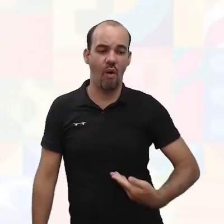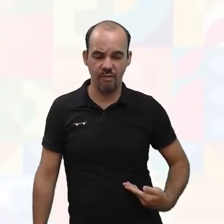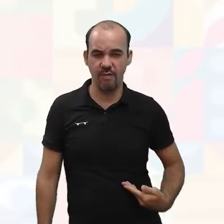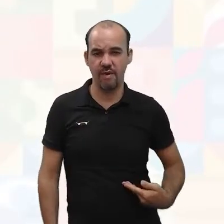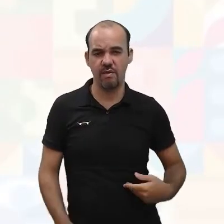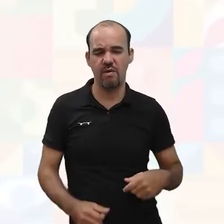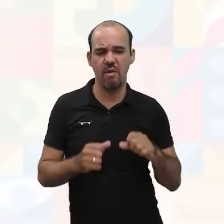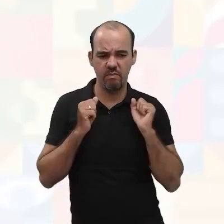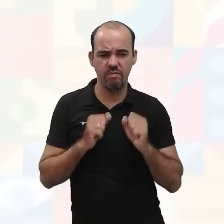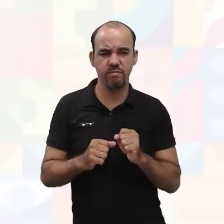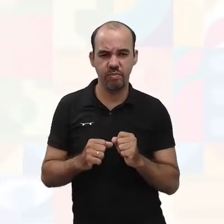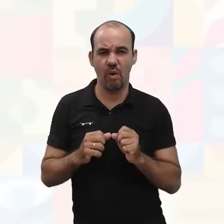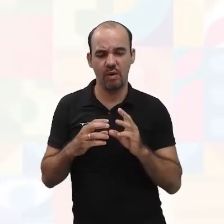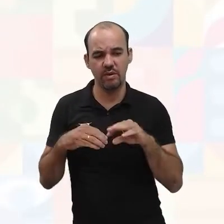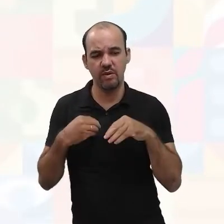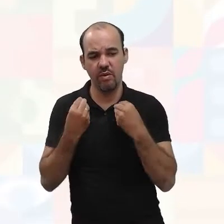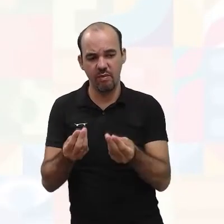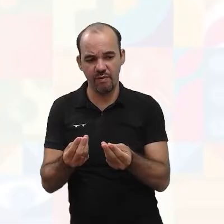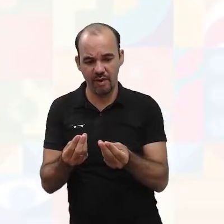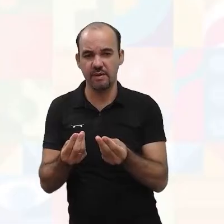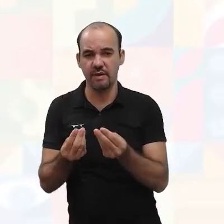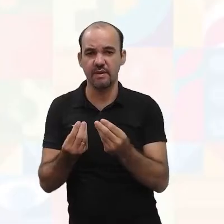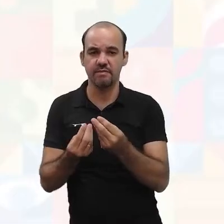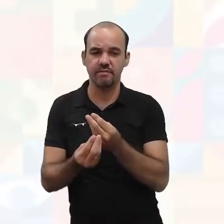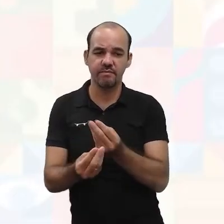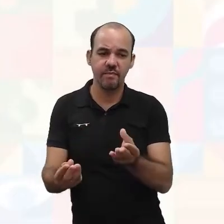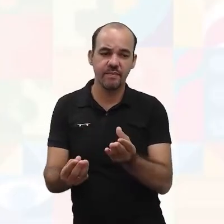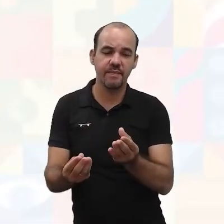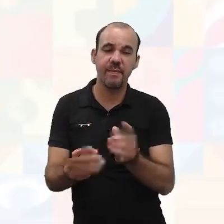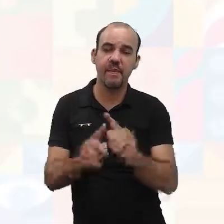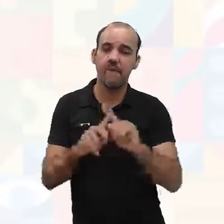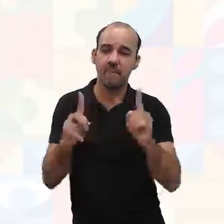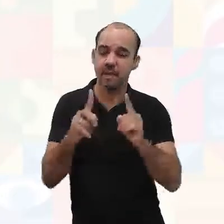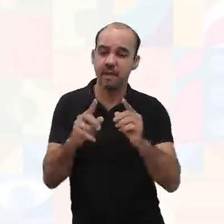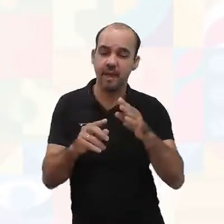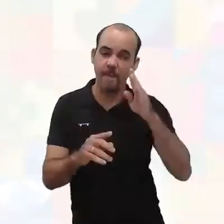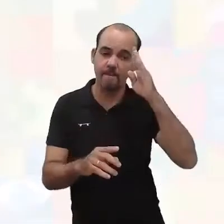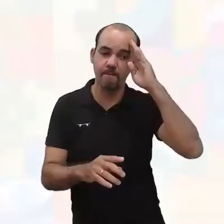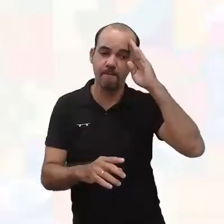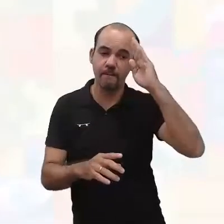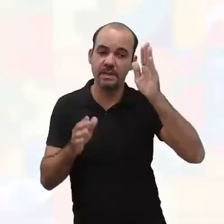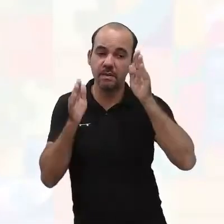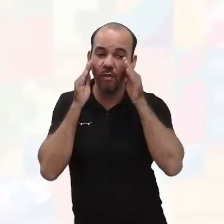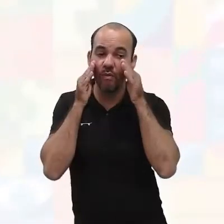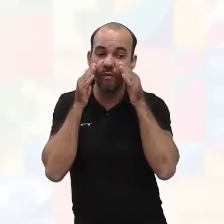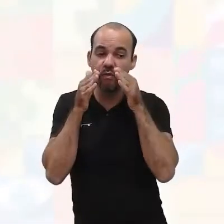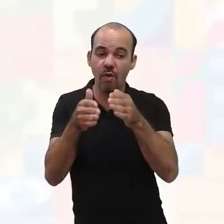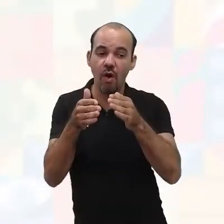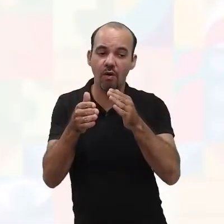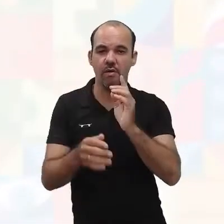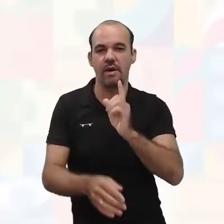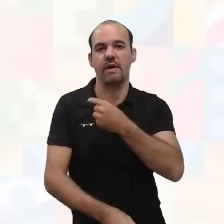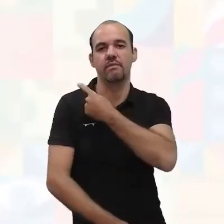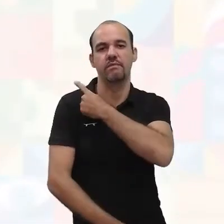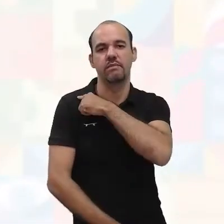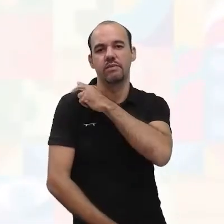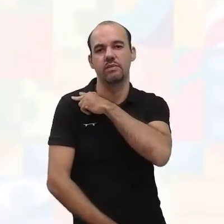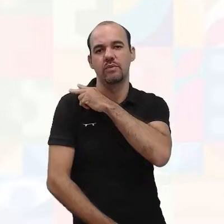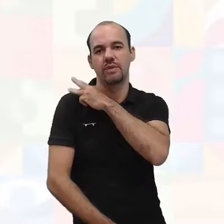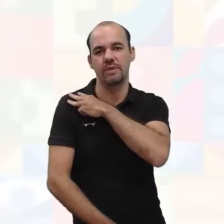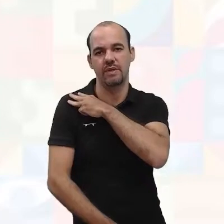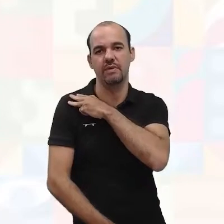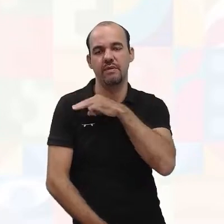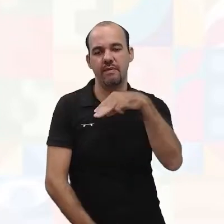pode fomentar, mas a sua prerrogativa, a sua prioridade é a oferta, por exemplo, do ensino médio, o